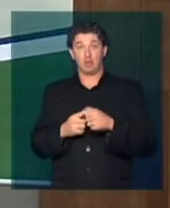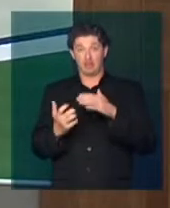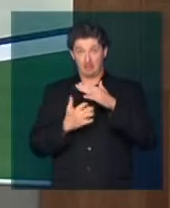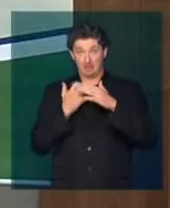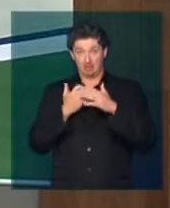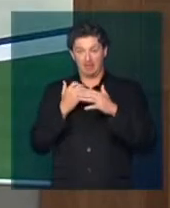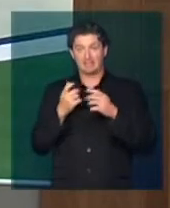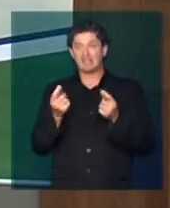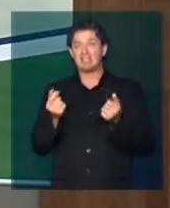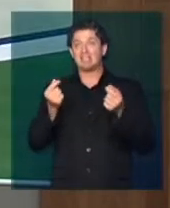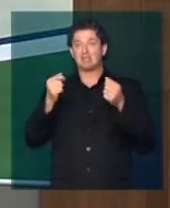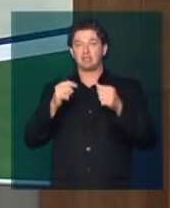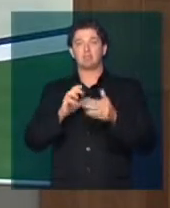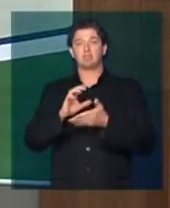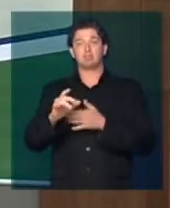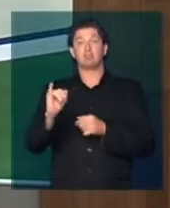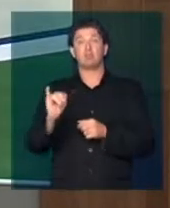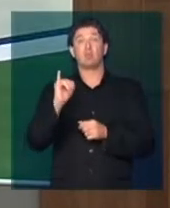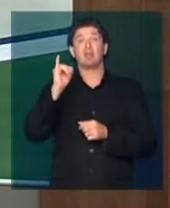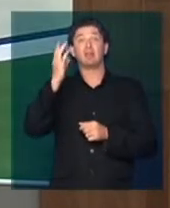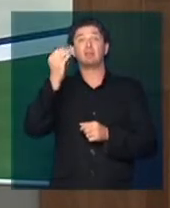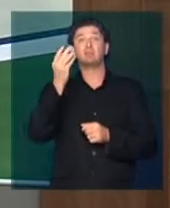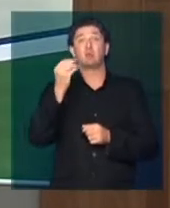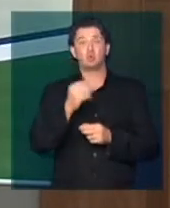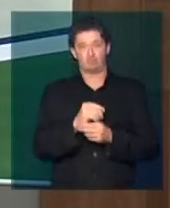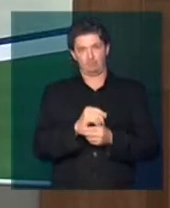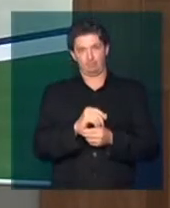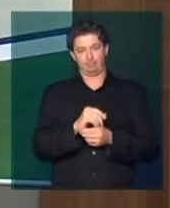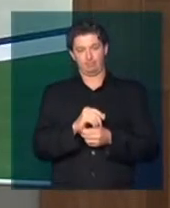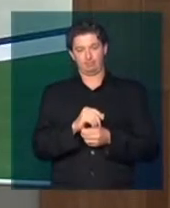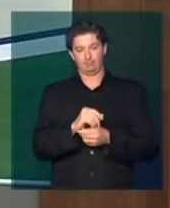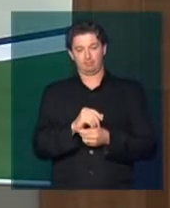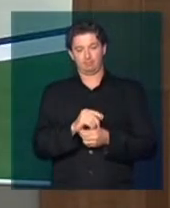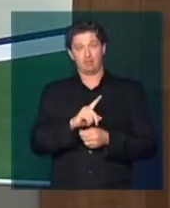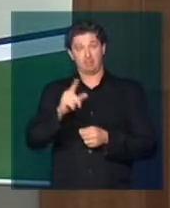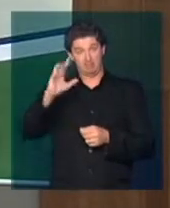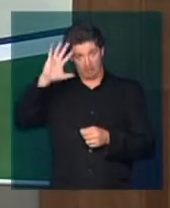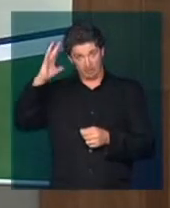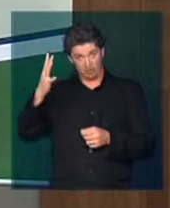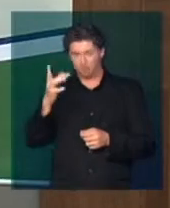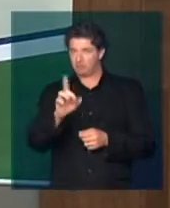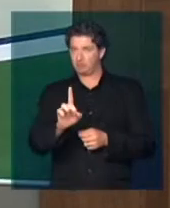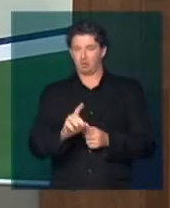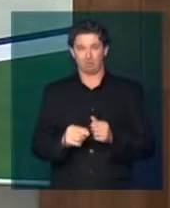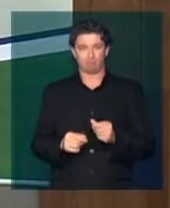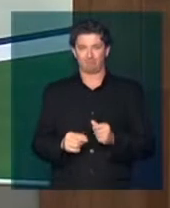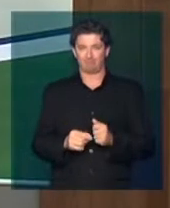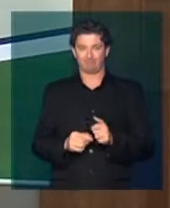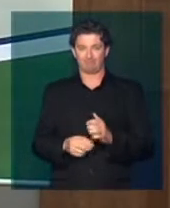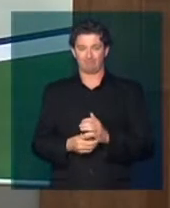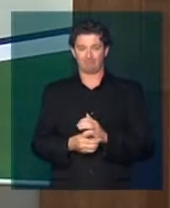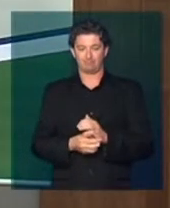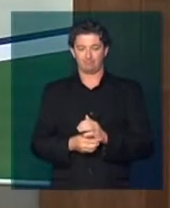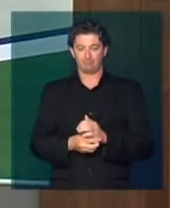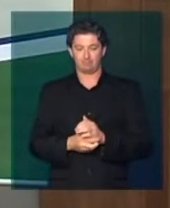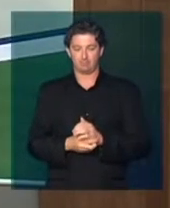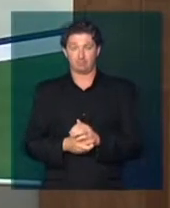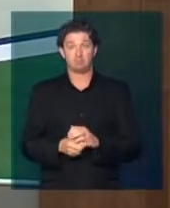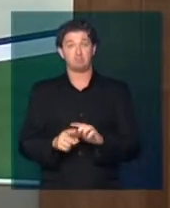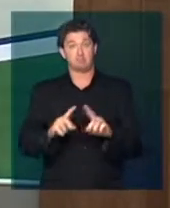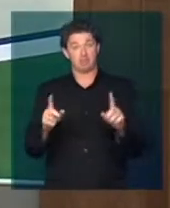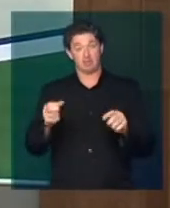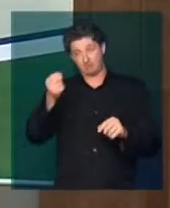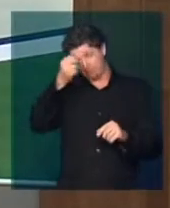econômico é importante? É importantíssimo, mas não é determinante, não é decisivo. Agora,